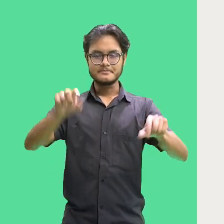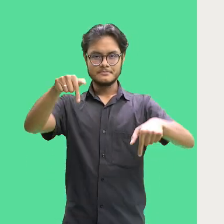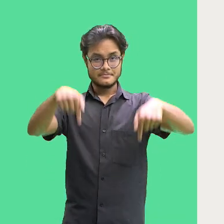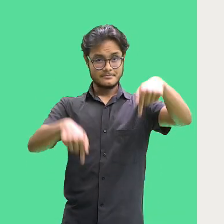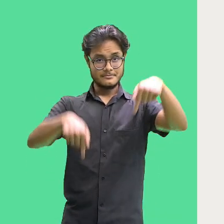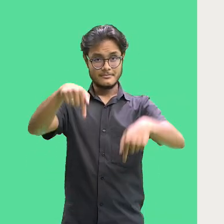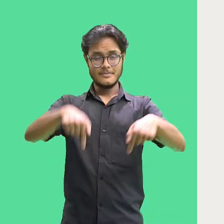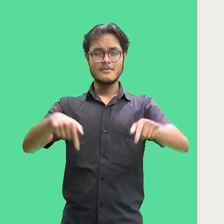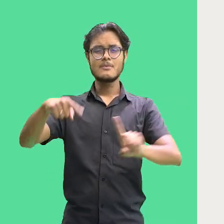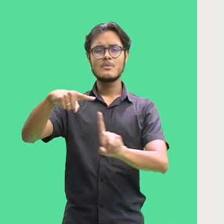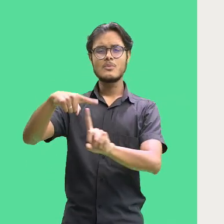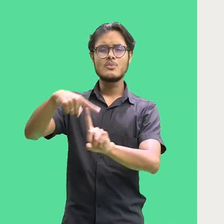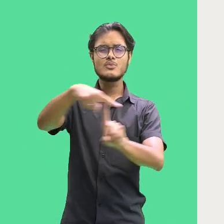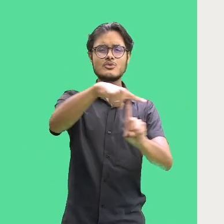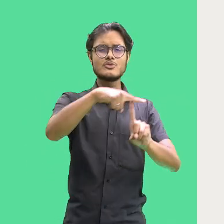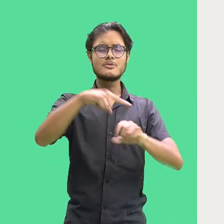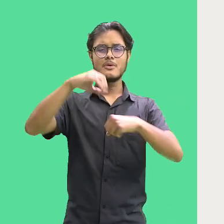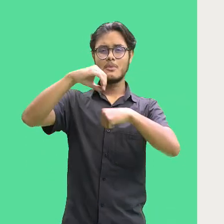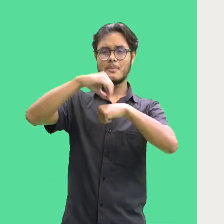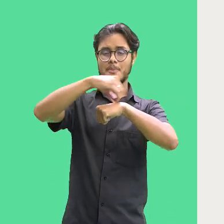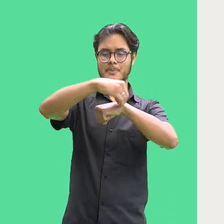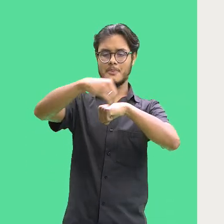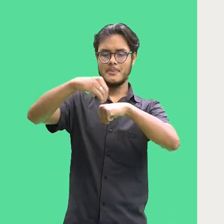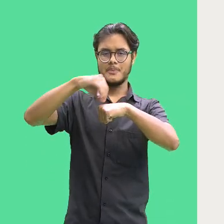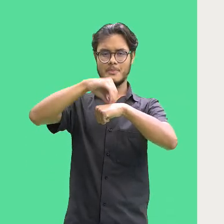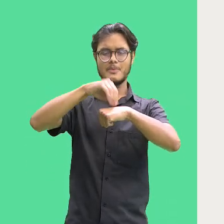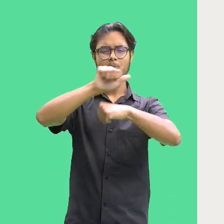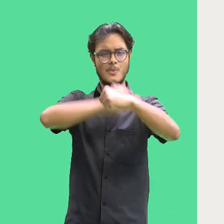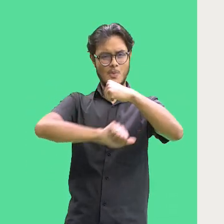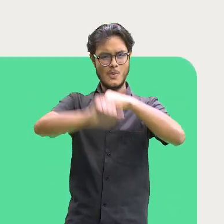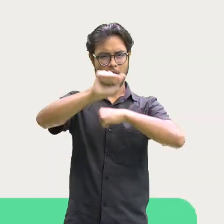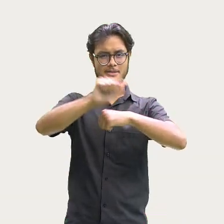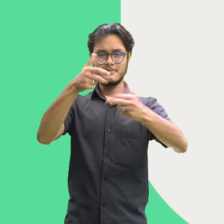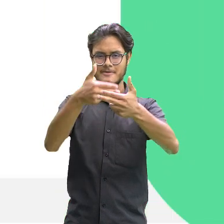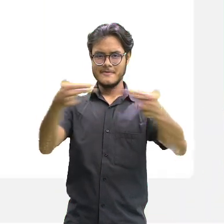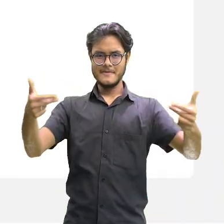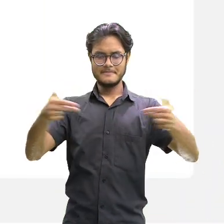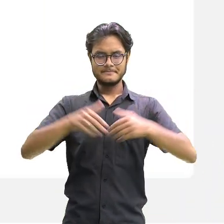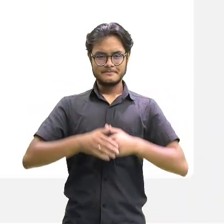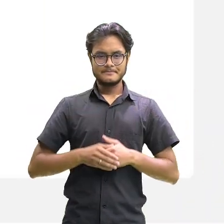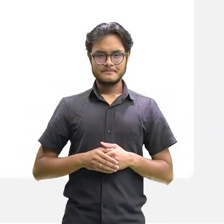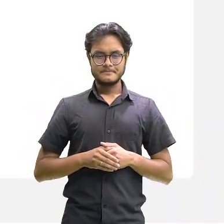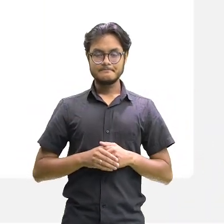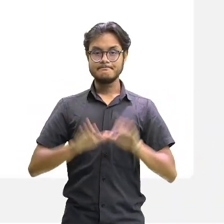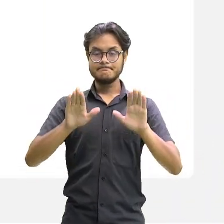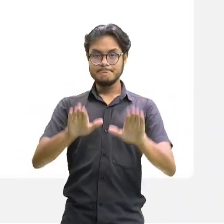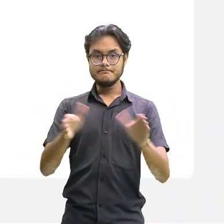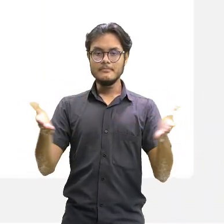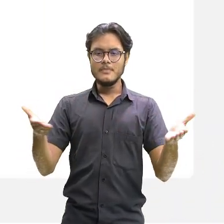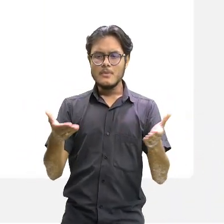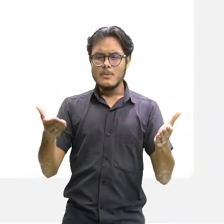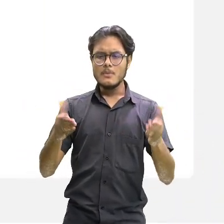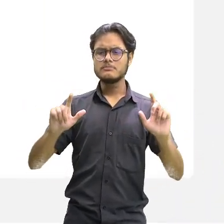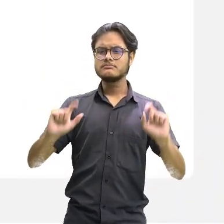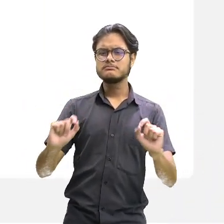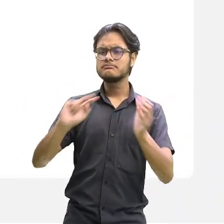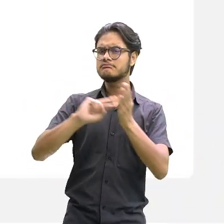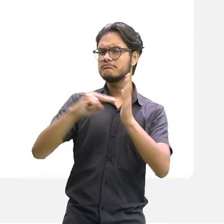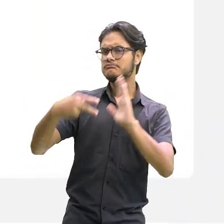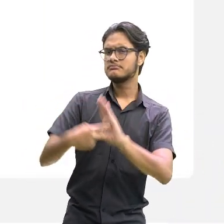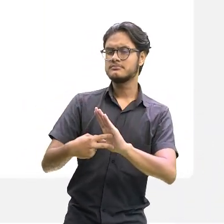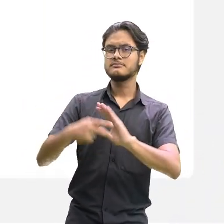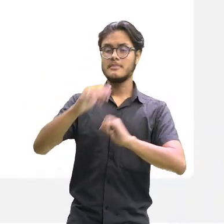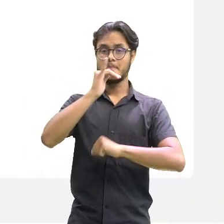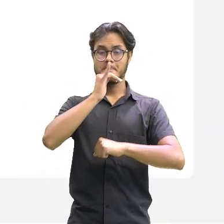os modelos atômicos, o de Dalton, Thomson, Rutherford e Bohr. E nessa aula a gente vai conceituar o átomo,